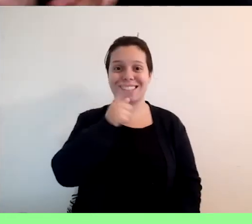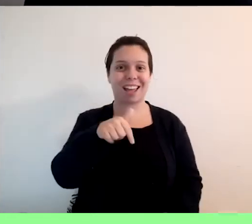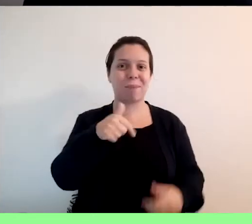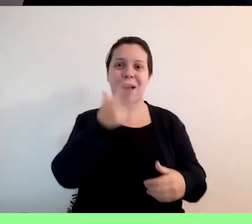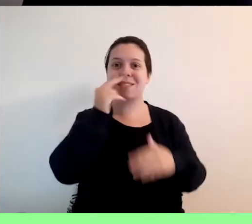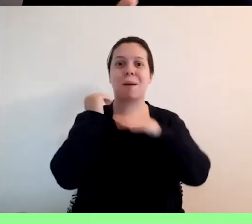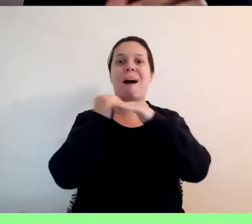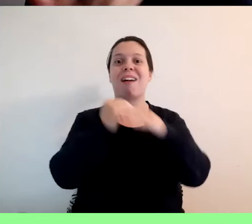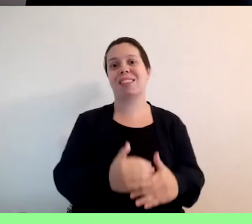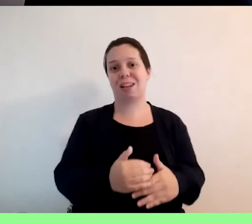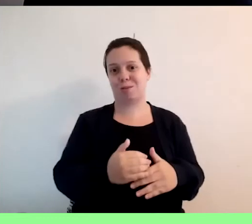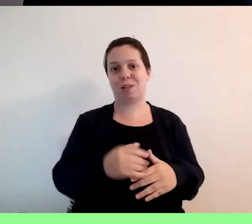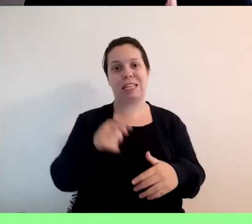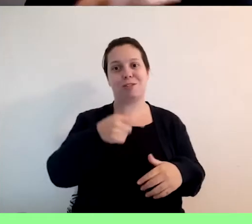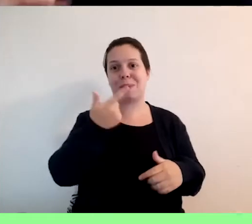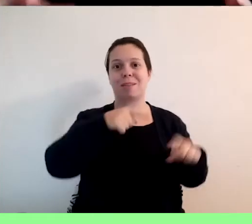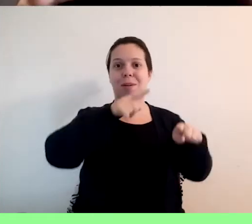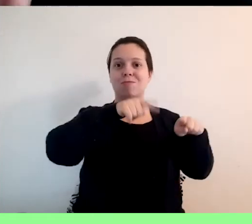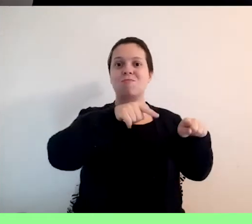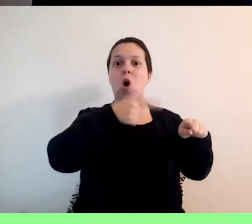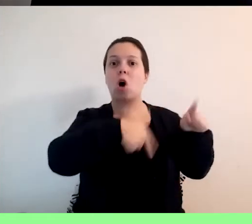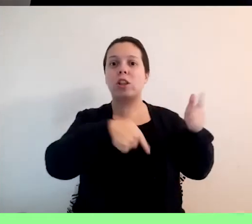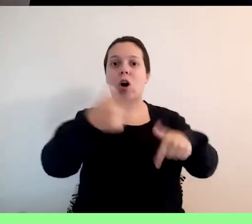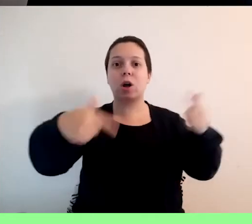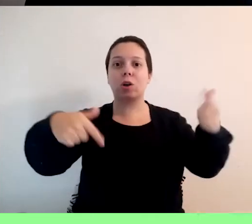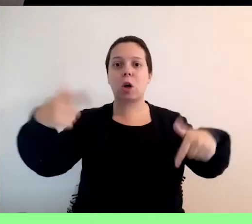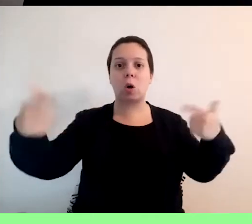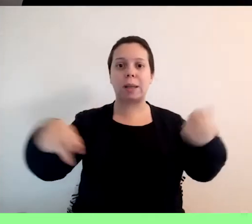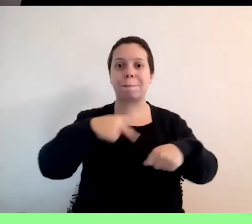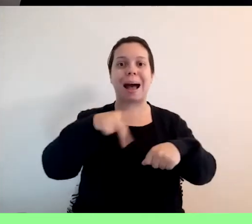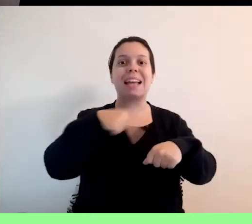gente não vai ter uma variabilidade independente do país que a gente estiver.